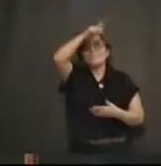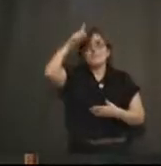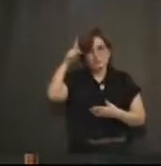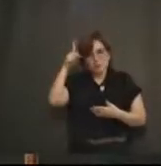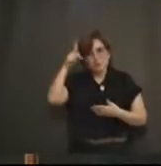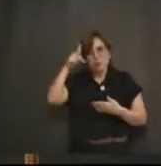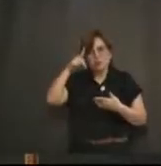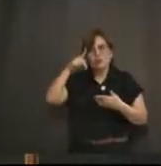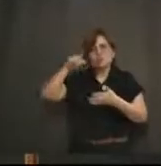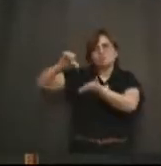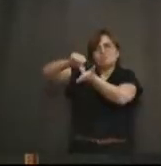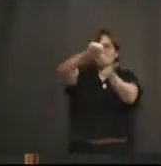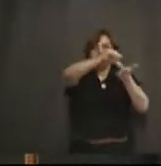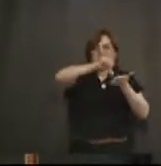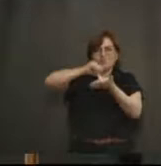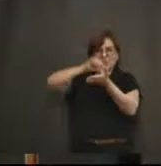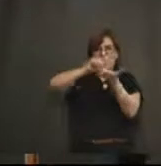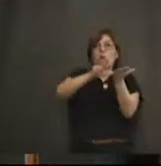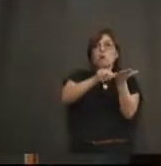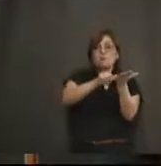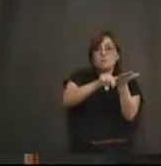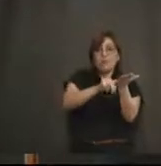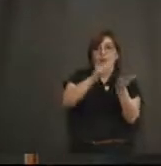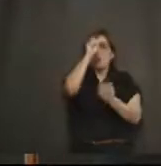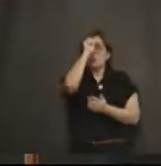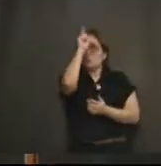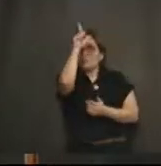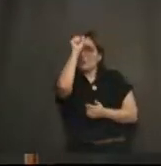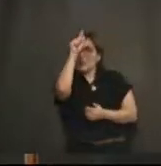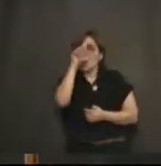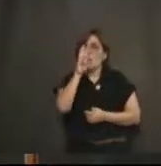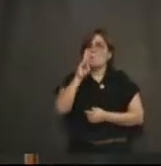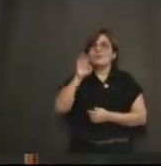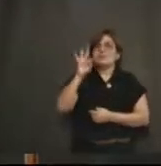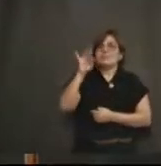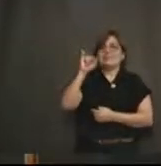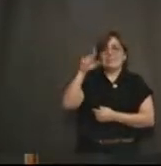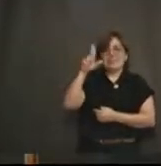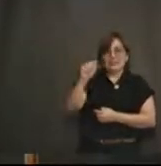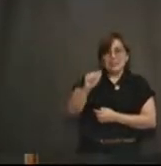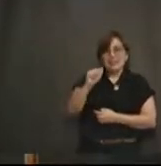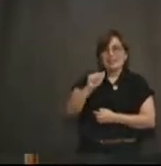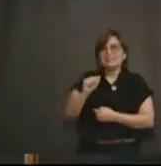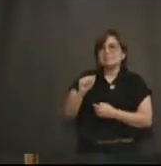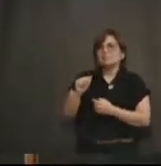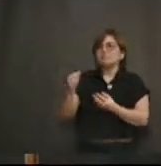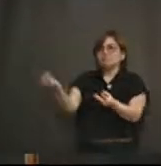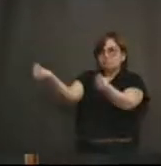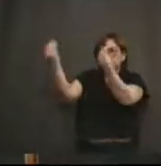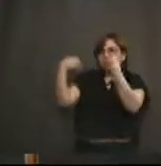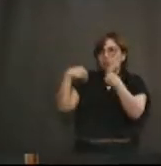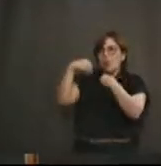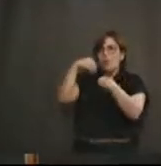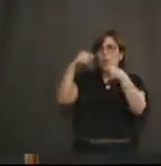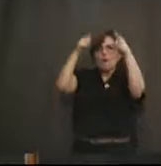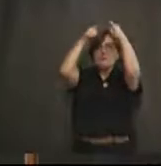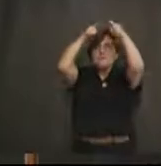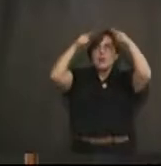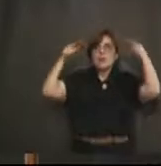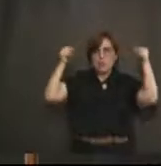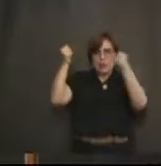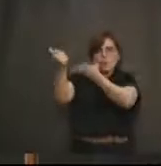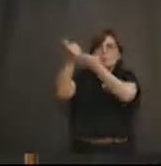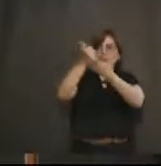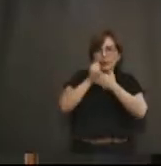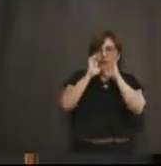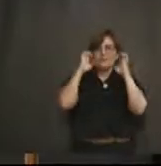UFPA, ao Hospital Universitário Bettina Ferro, que designou enfermeiros para nos apoiar nesse evento.